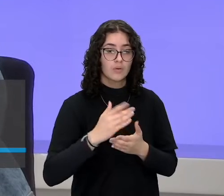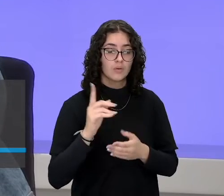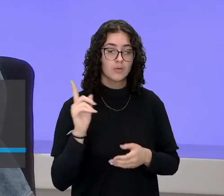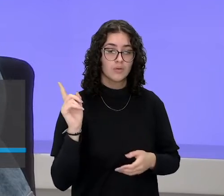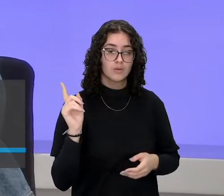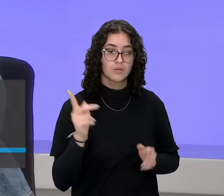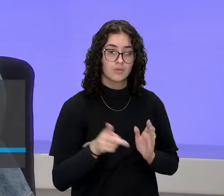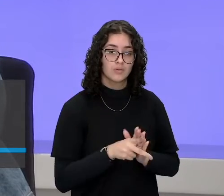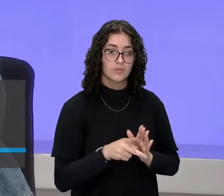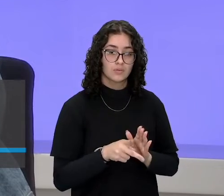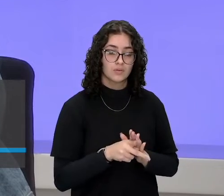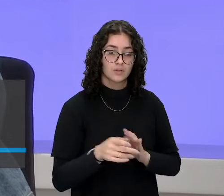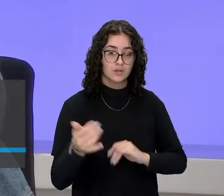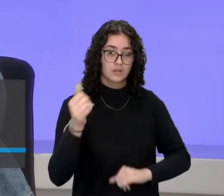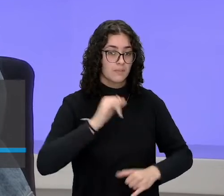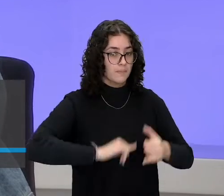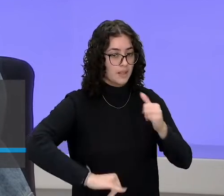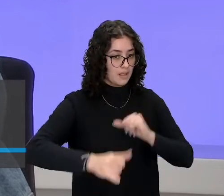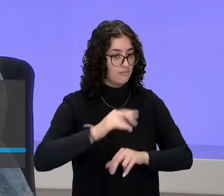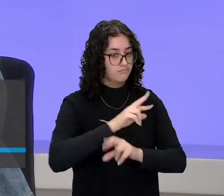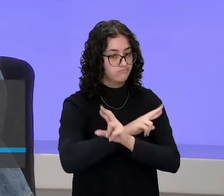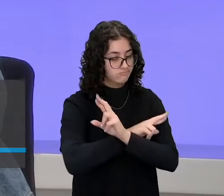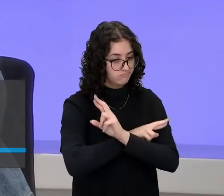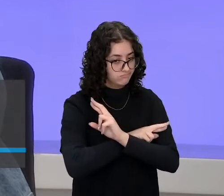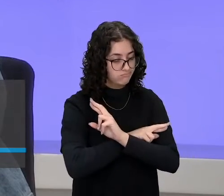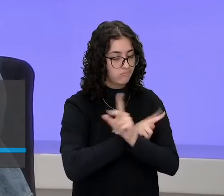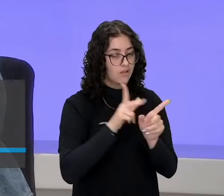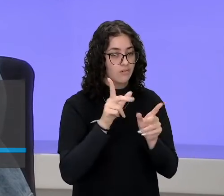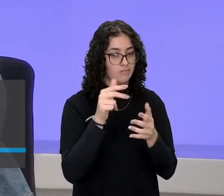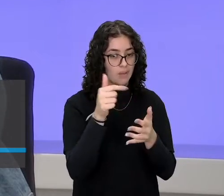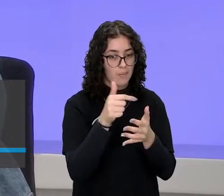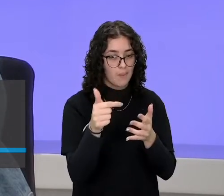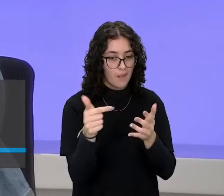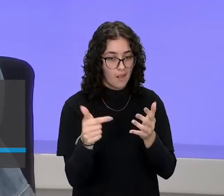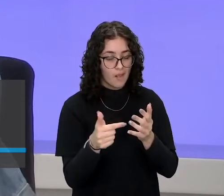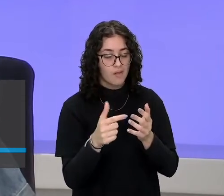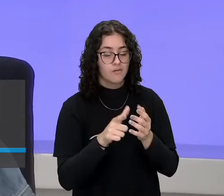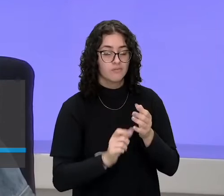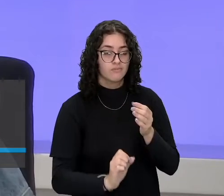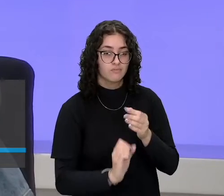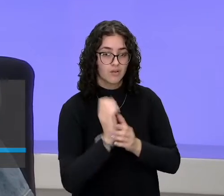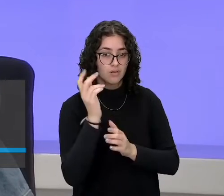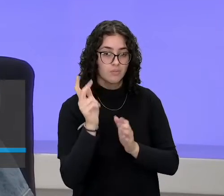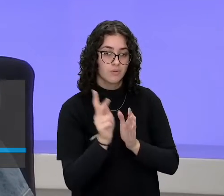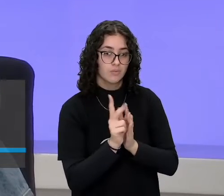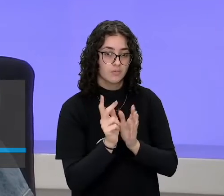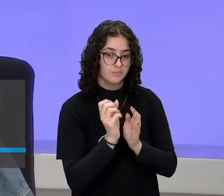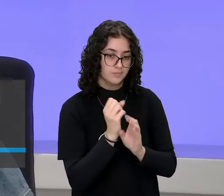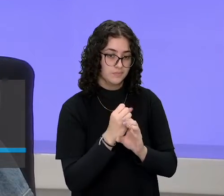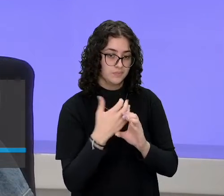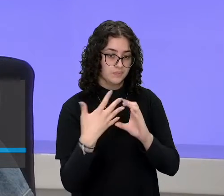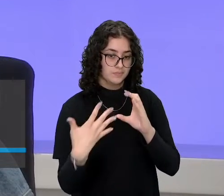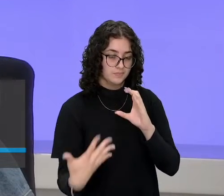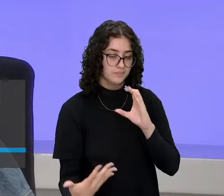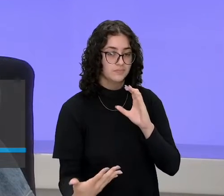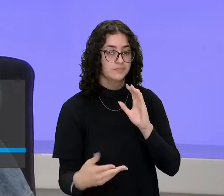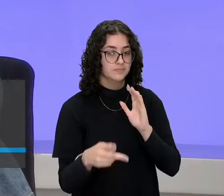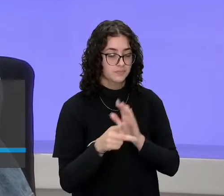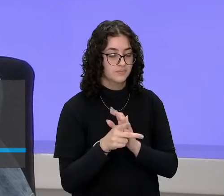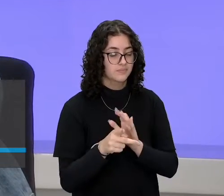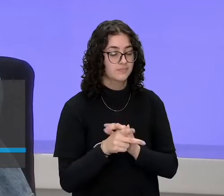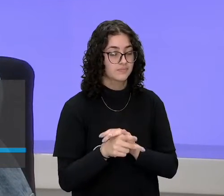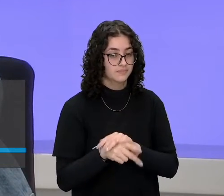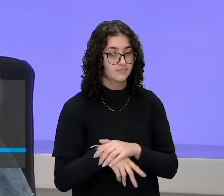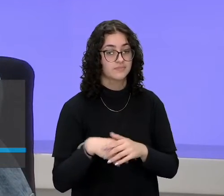com substâncias químicas diferentes e aí você tem a formação de outros aspectos. Você tem reações químicas